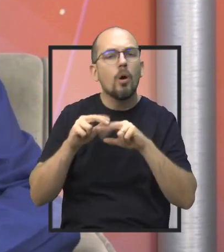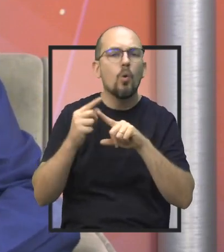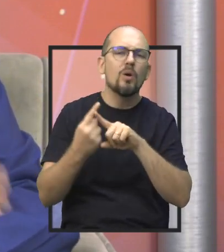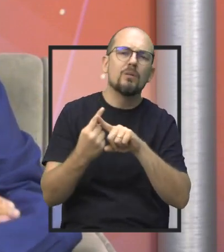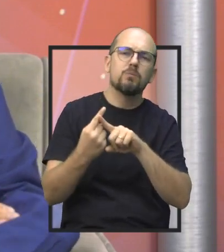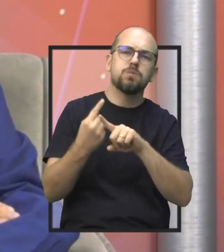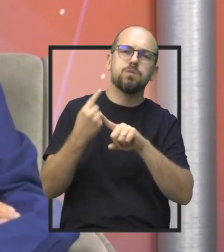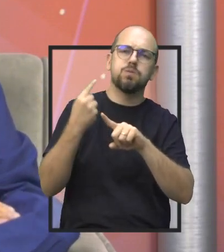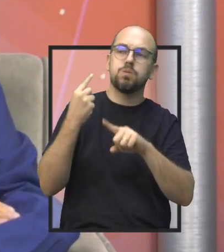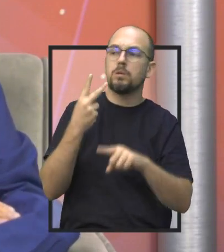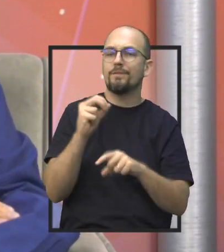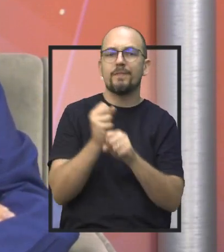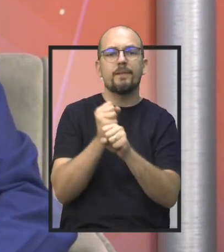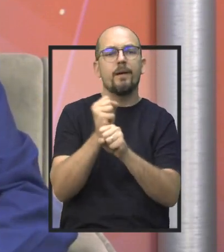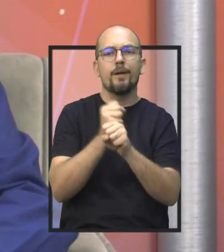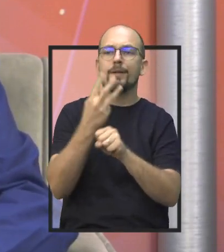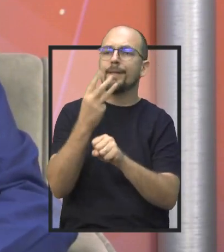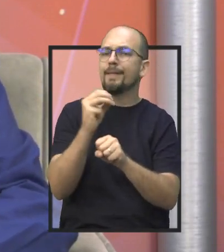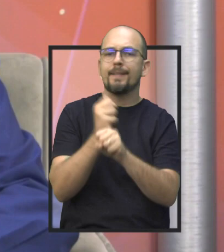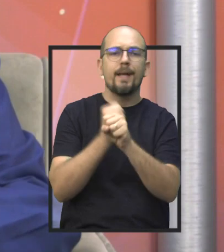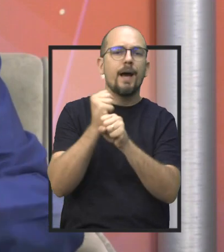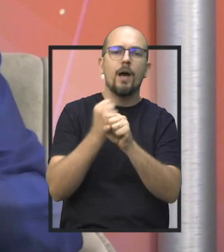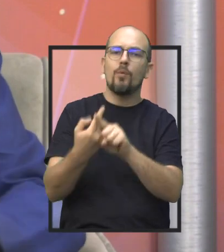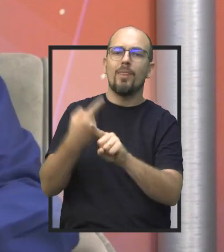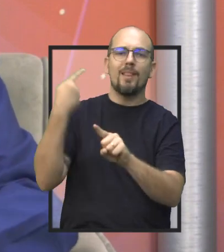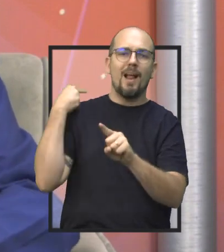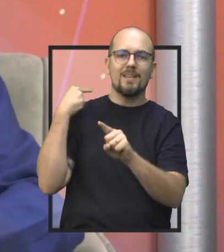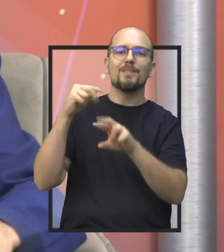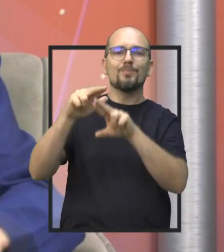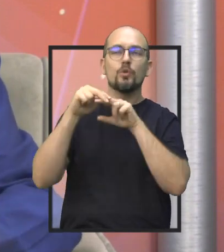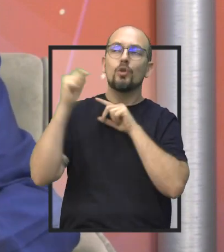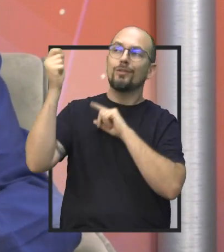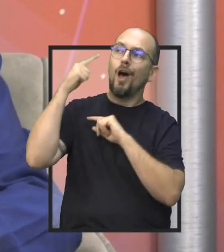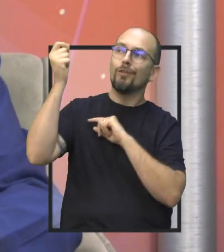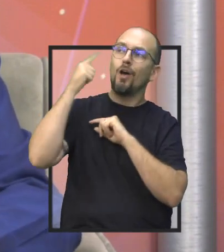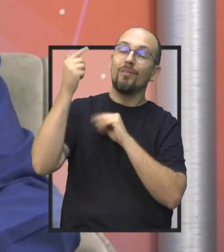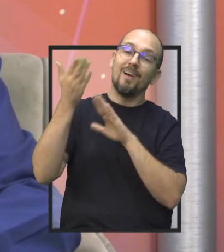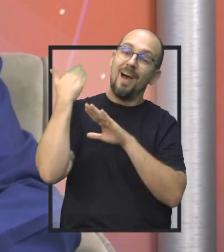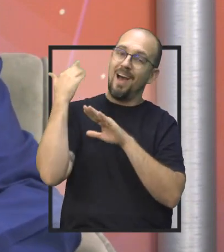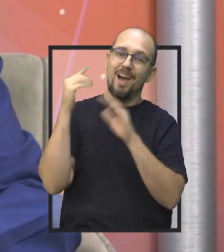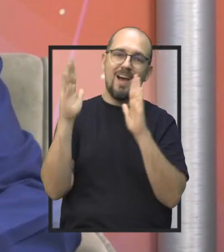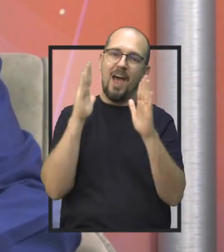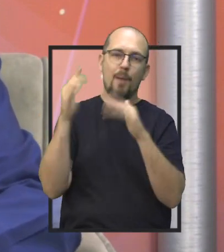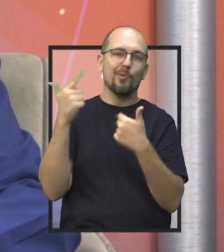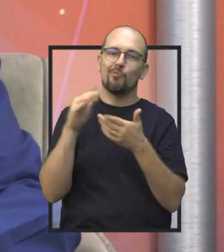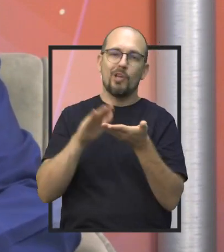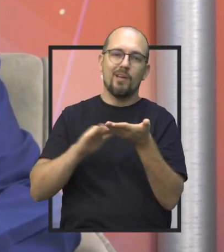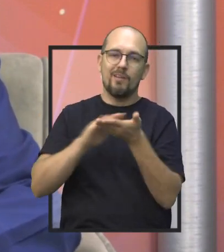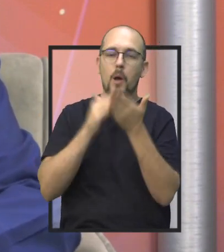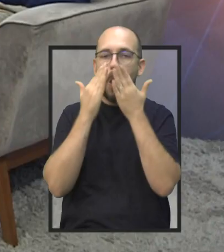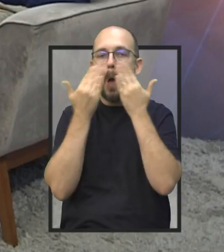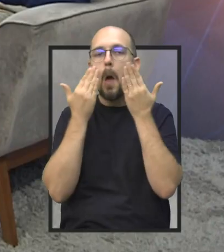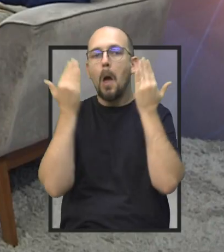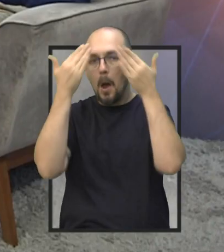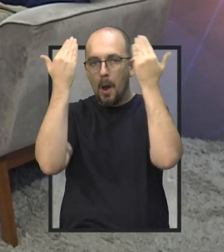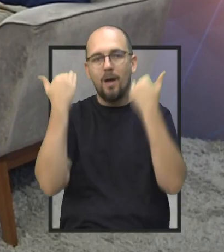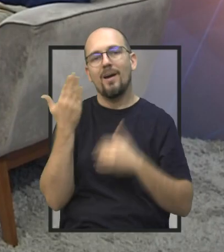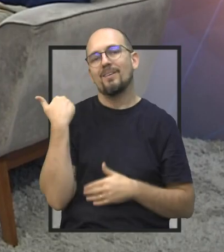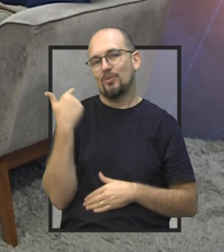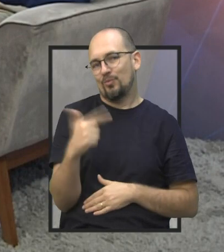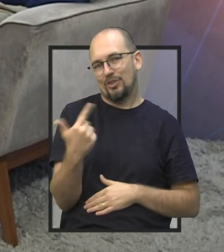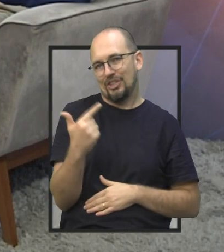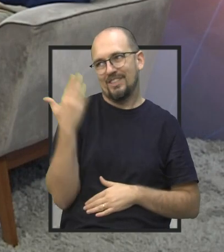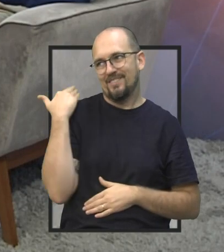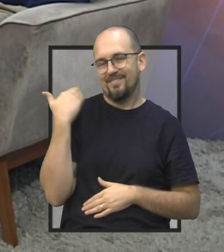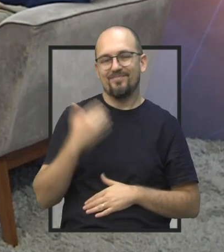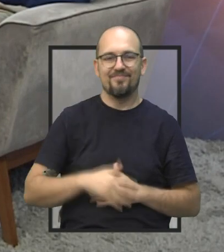de 20, 30 anos atrás, ou seja, numa época que nem tanto era utilizado o protetor solar. Perfeito.